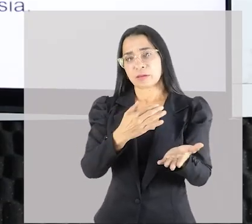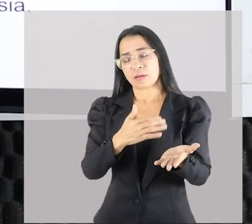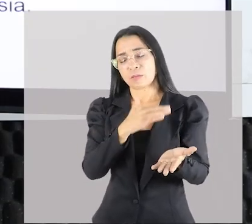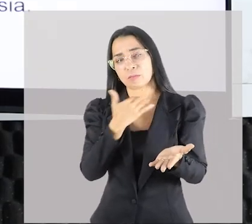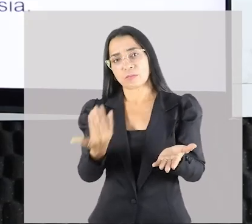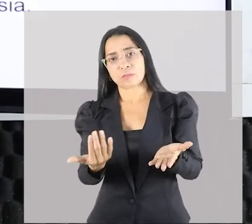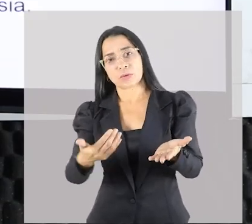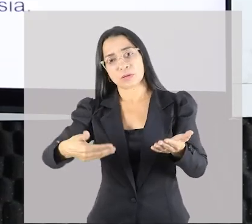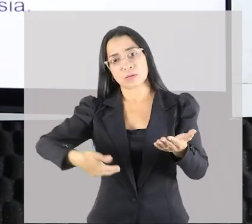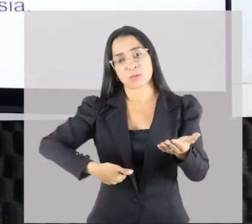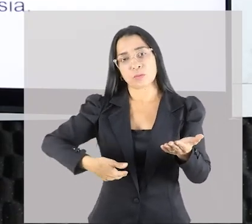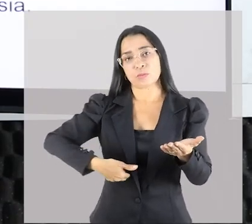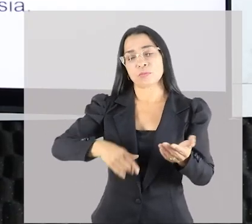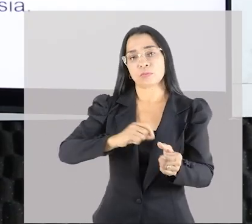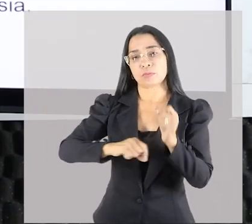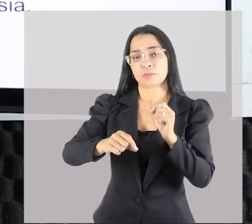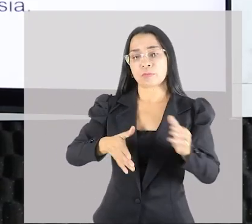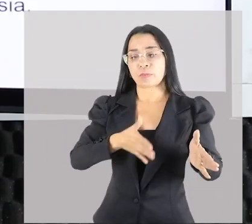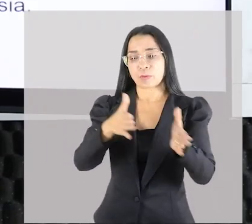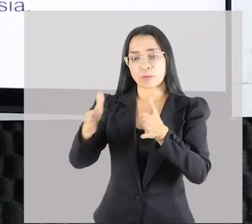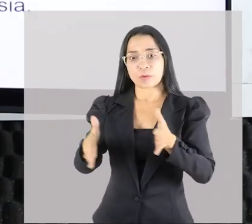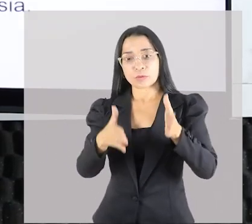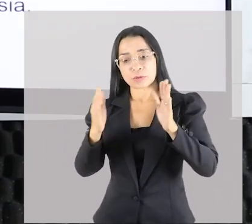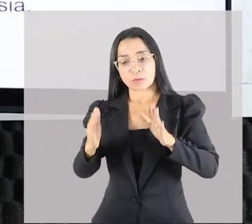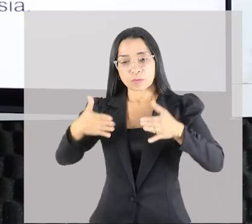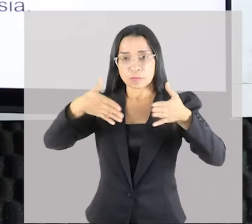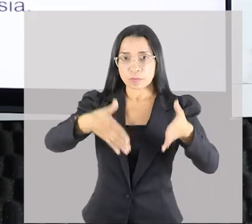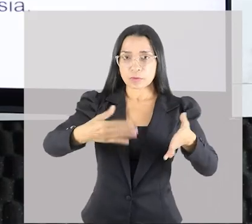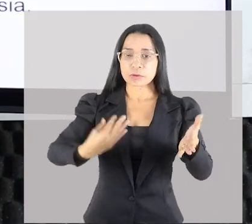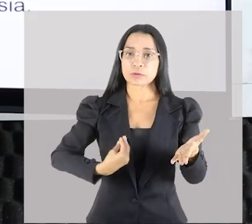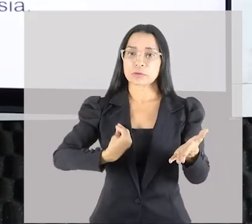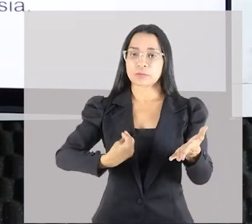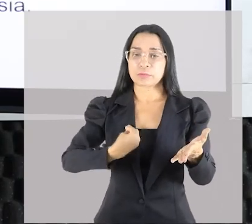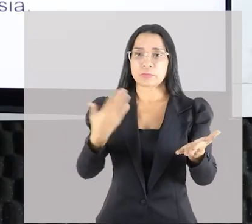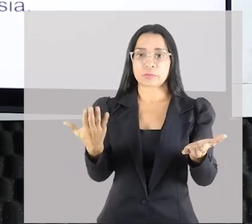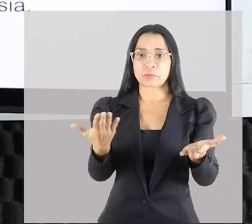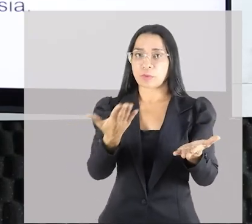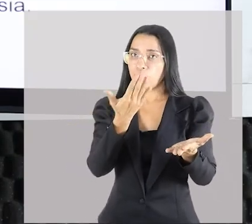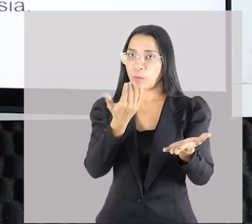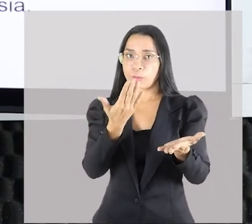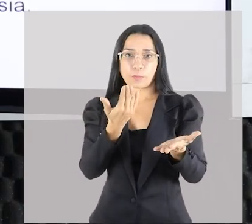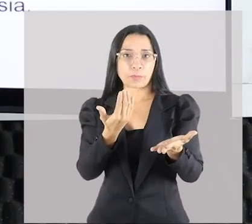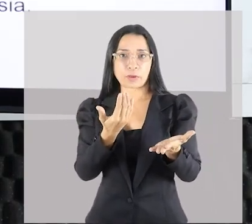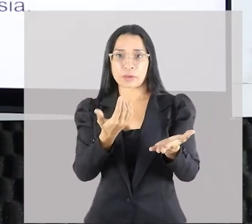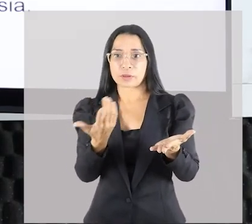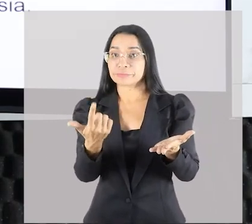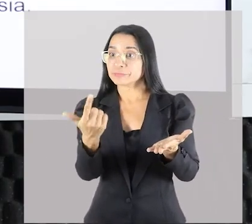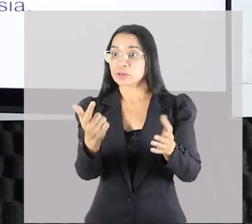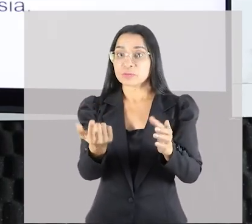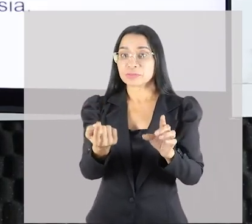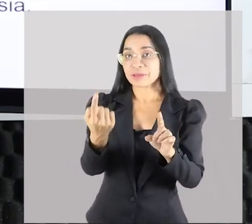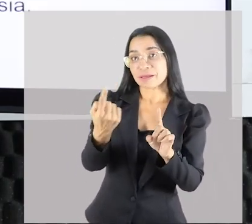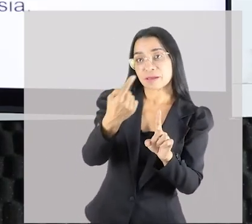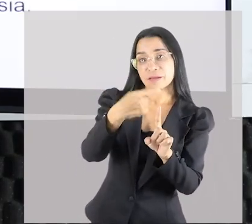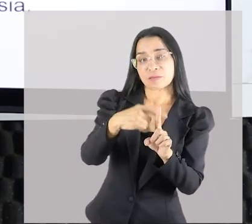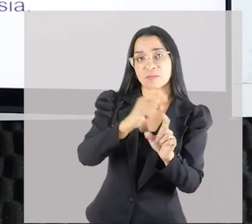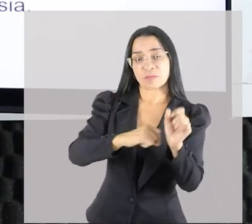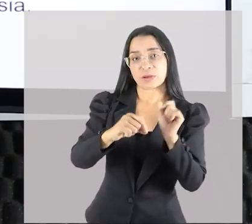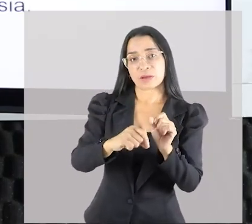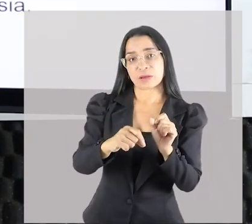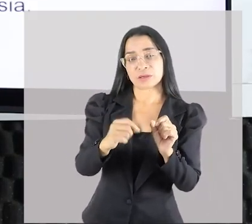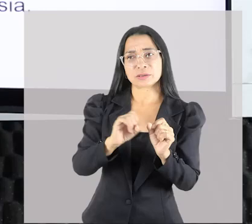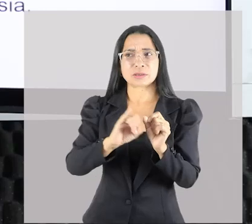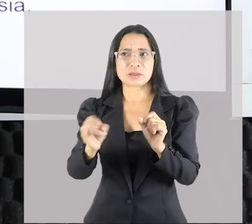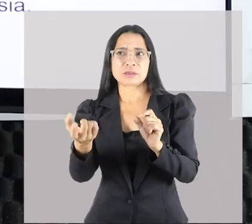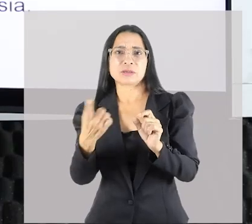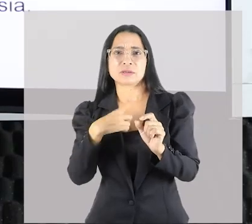uma produção voltada para a sobrevivência. Não sobrava, ou se sobrava, era trocado ali dentro